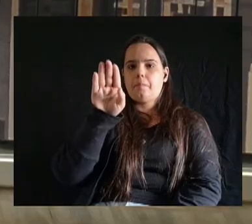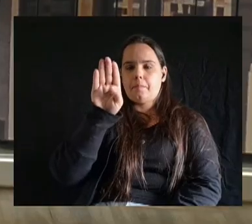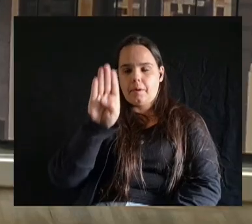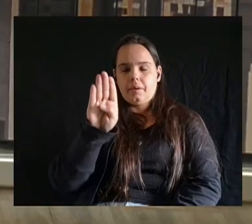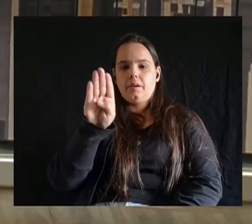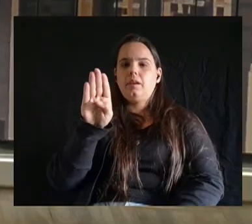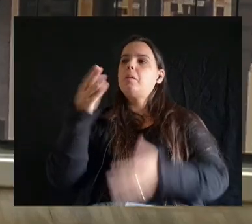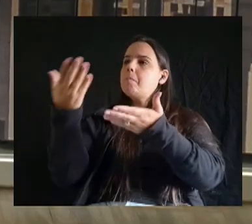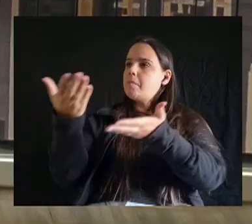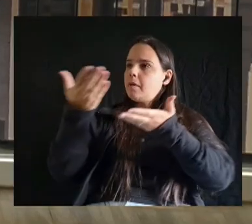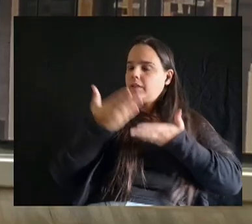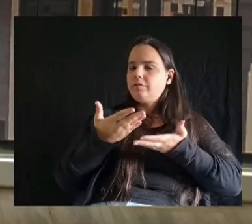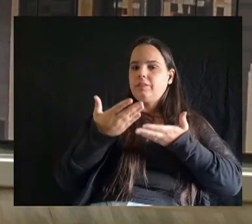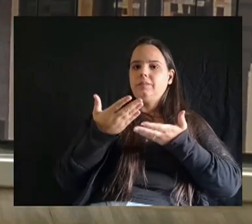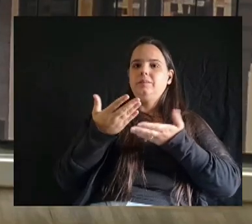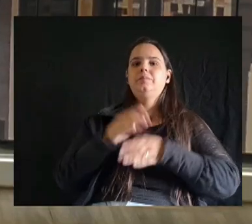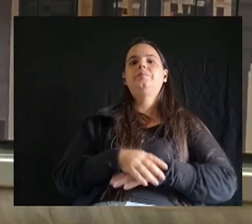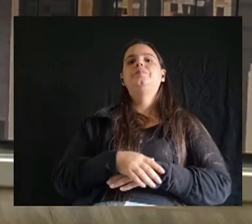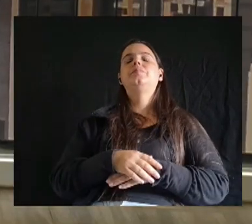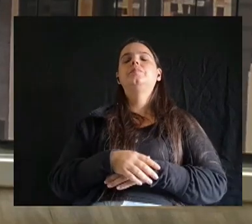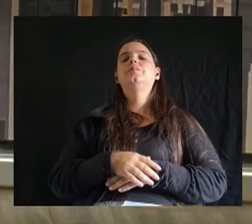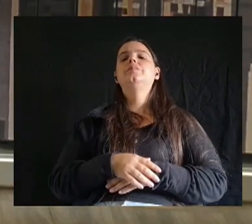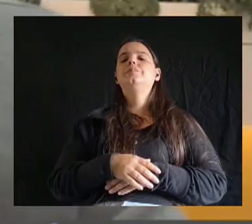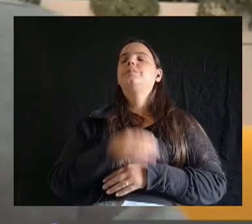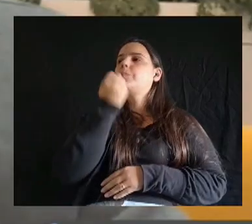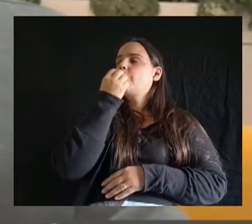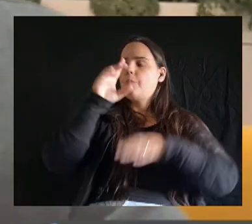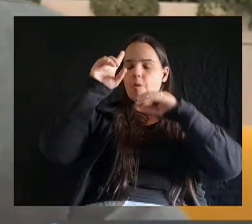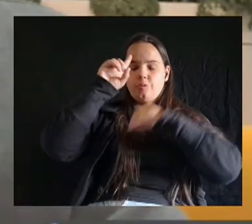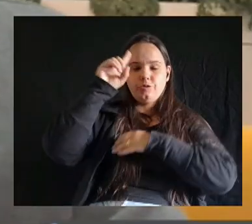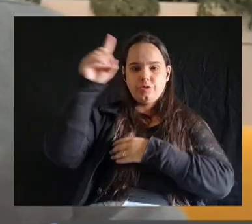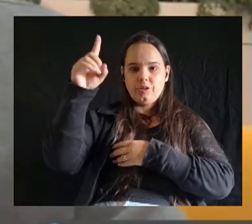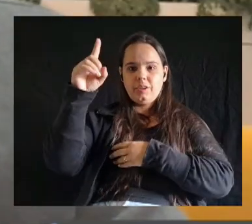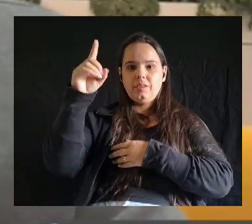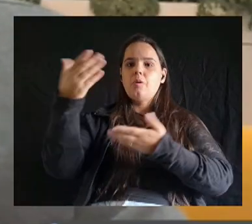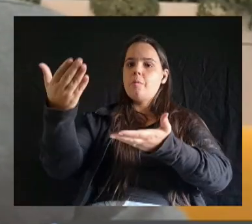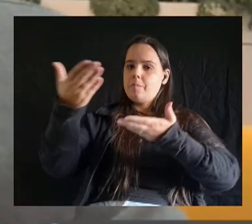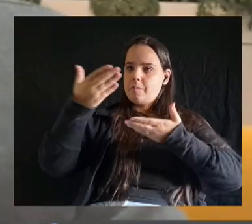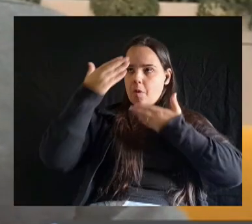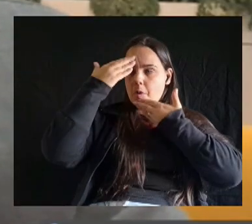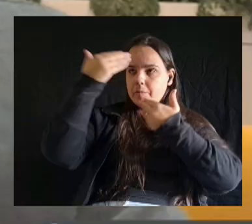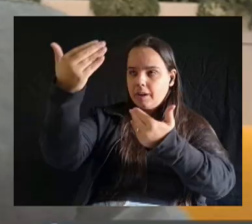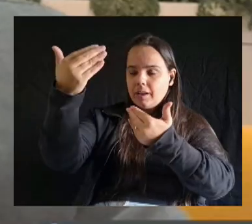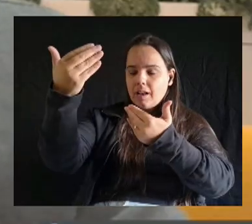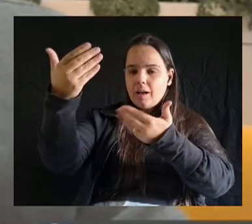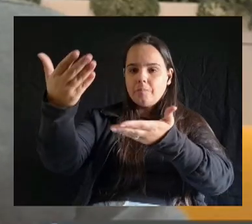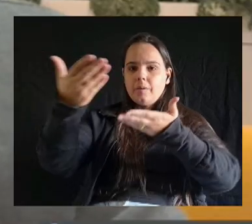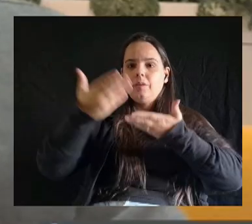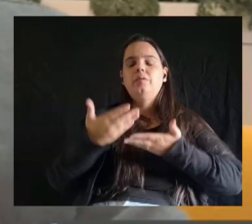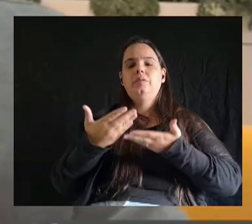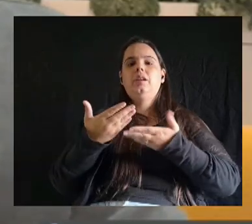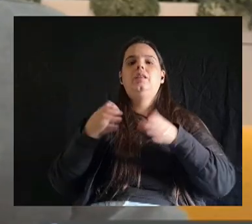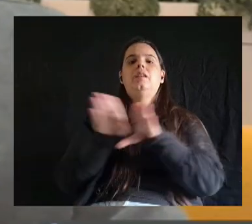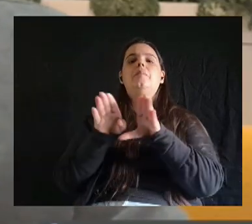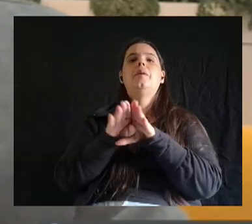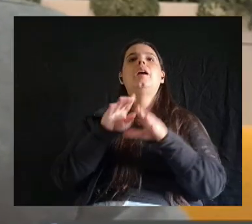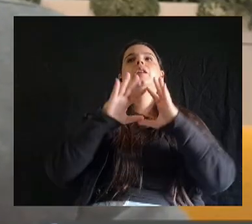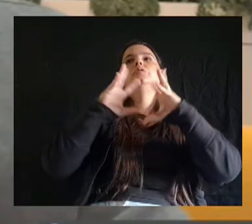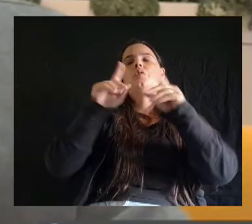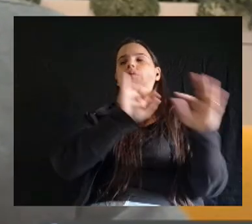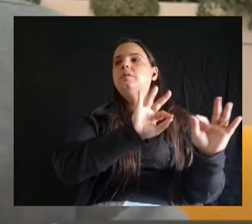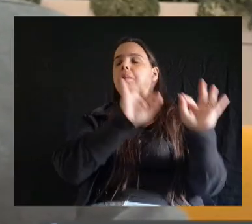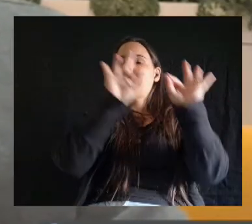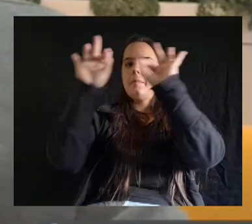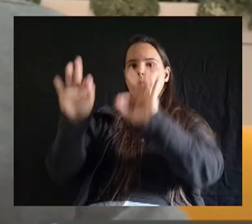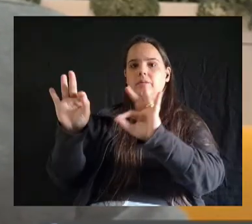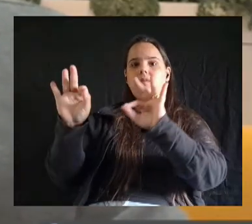Ambiental. Bom dia, obrigado pelo convite, obrigado a todos os espectadores. Estamos aqui para discutir um tema tão